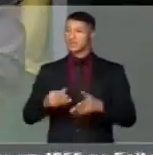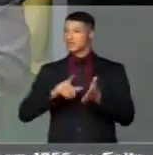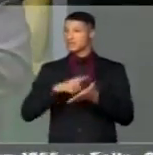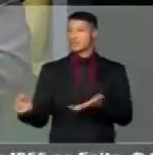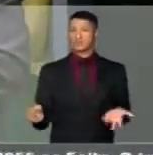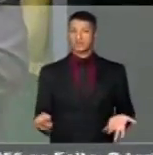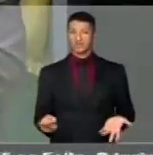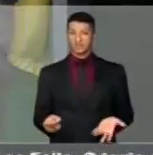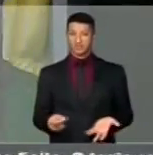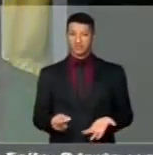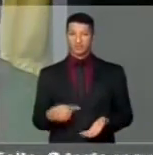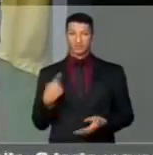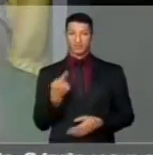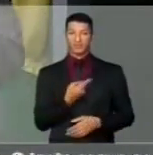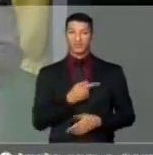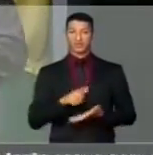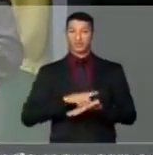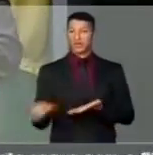expulso.